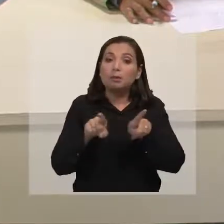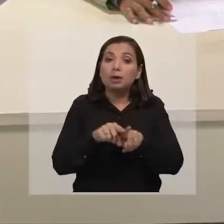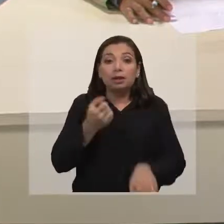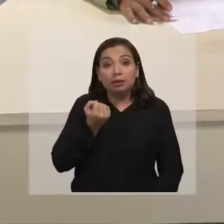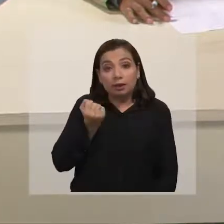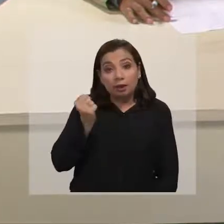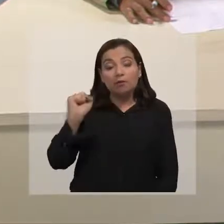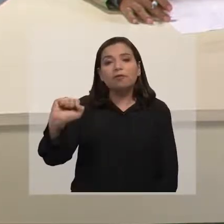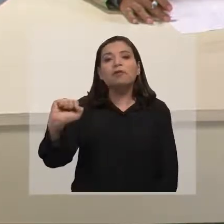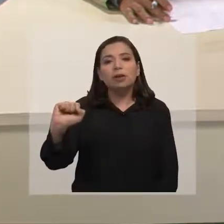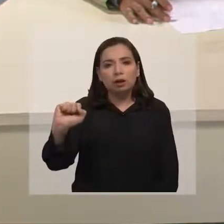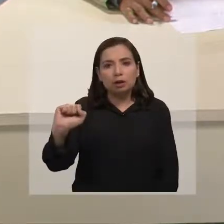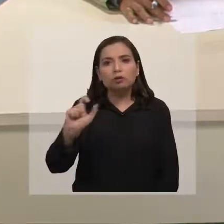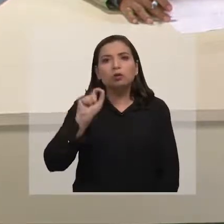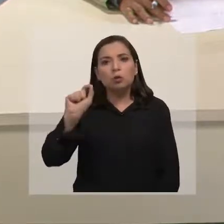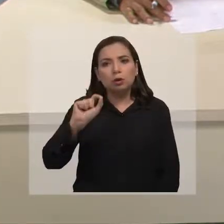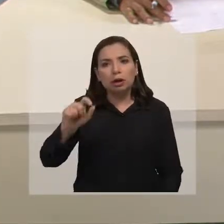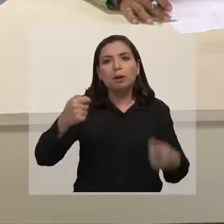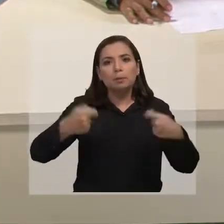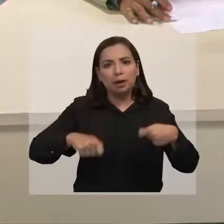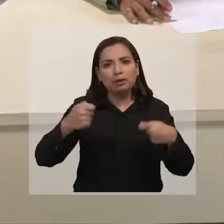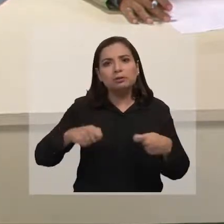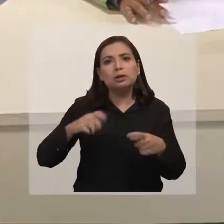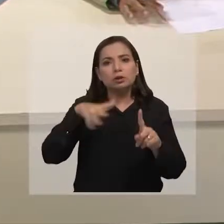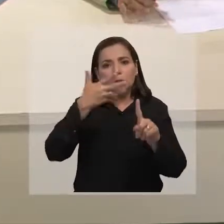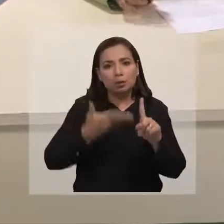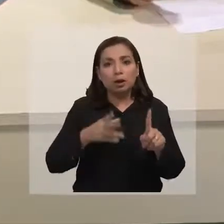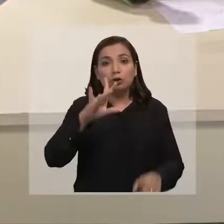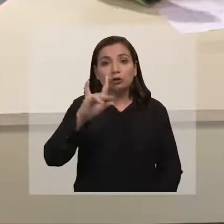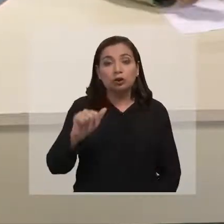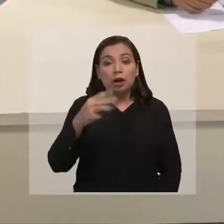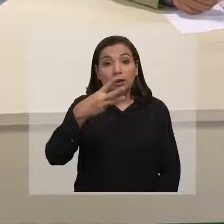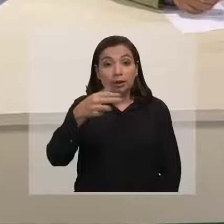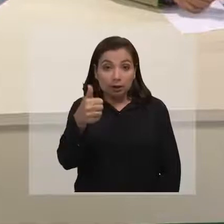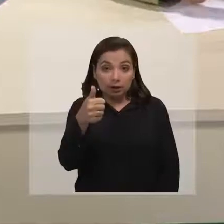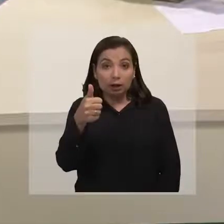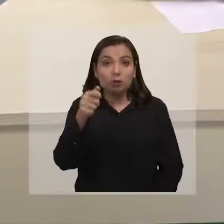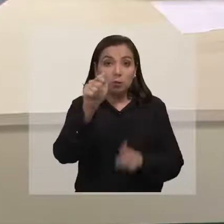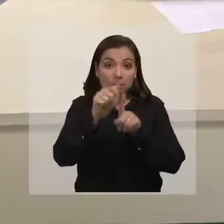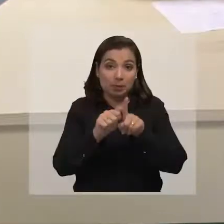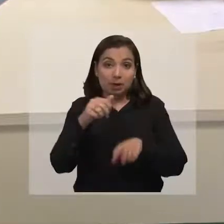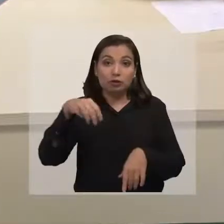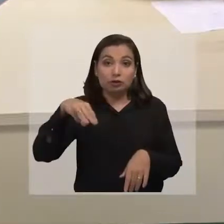que deverá haver homenagem ao dia 31 de março, que na minha avaliação,